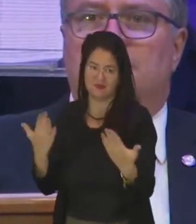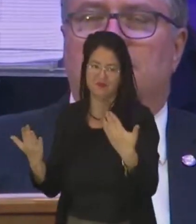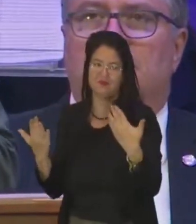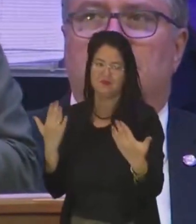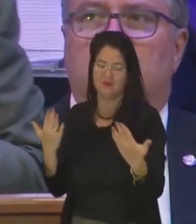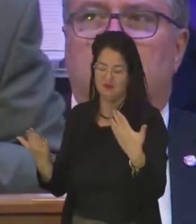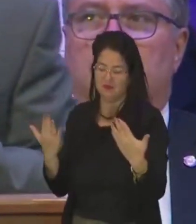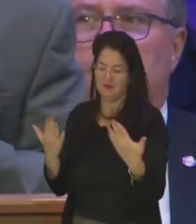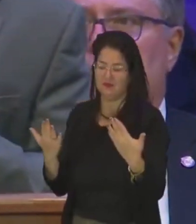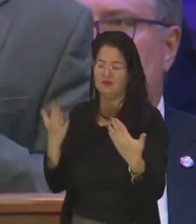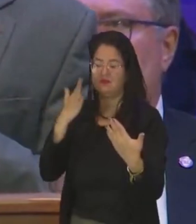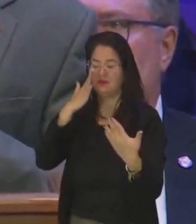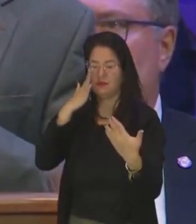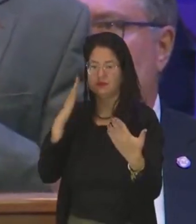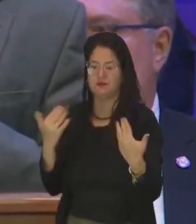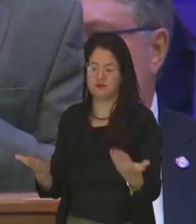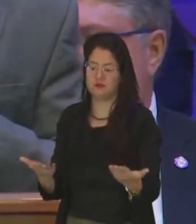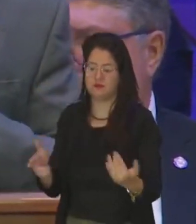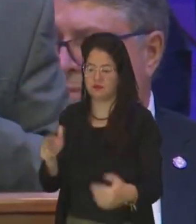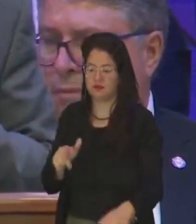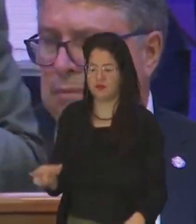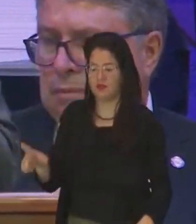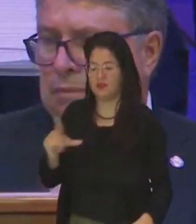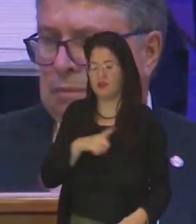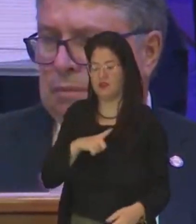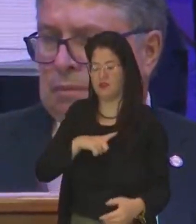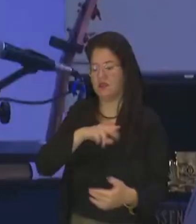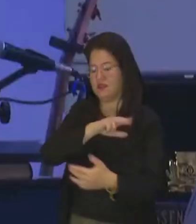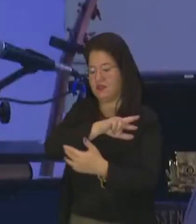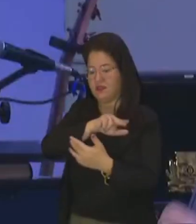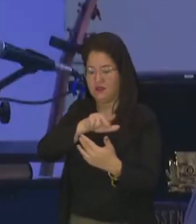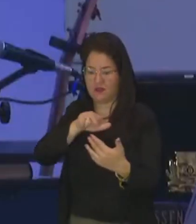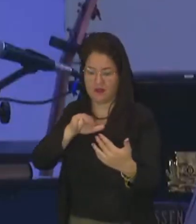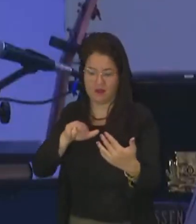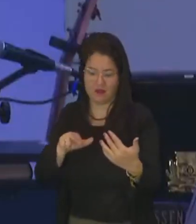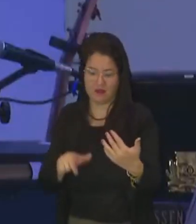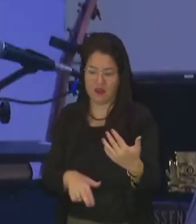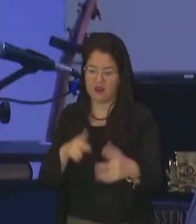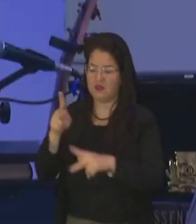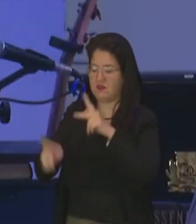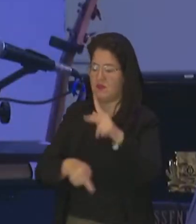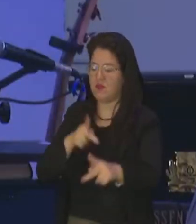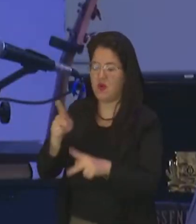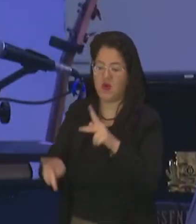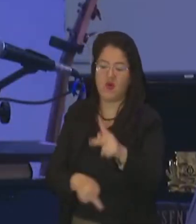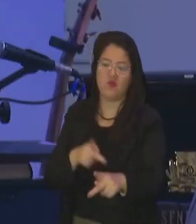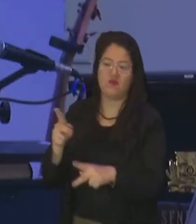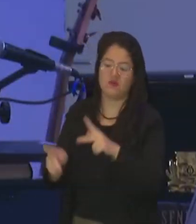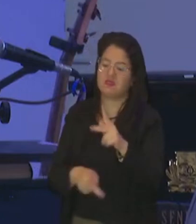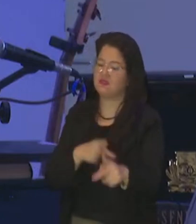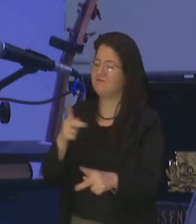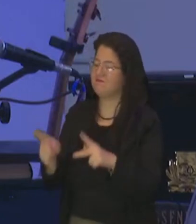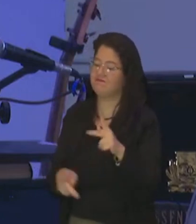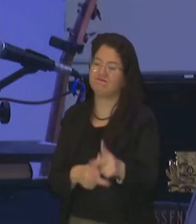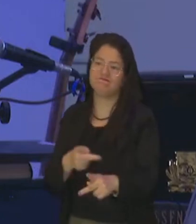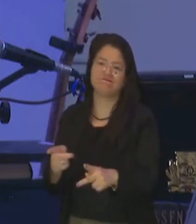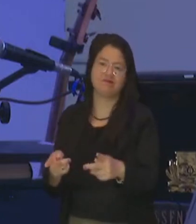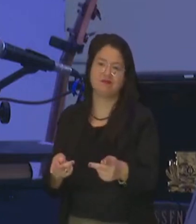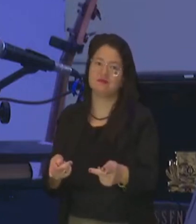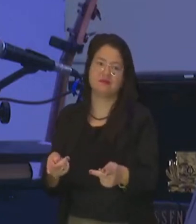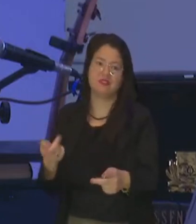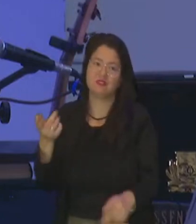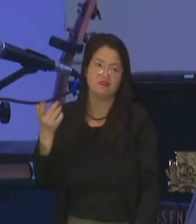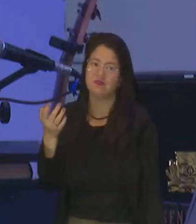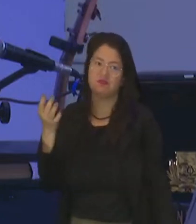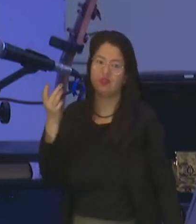nosso Deus. Irmãos, ainda tem muitos e muitos povos, muita gente que não terminou a